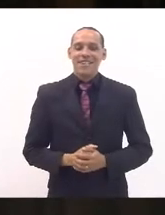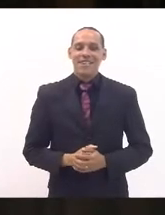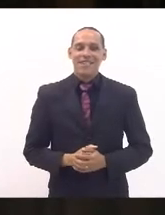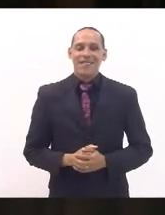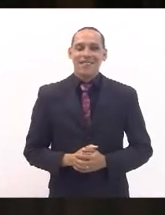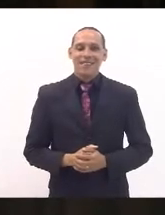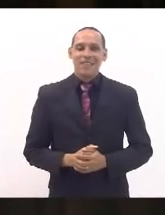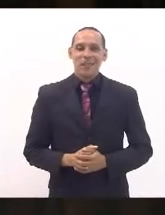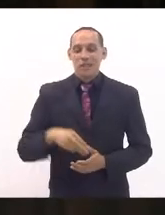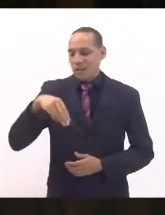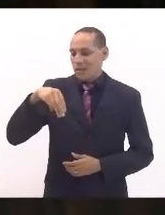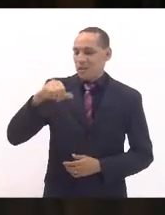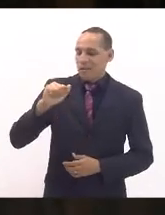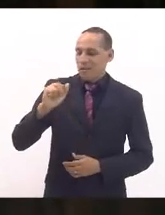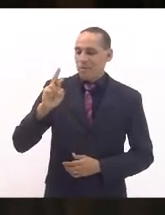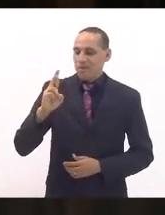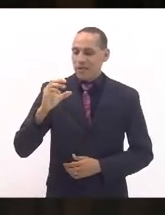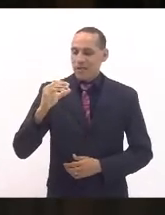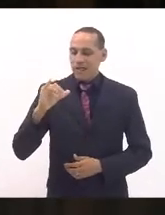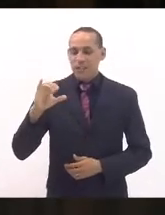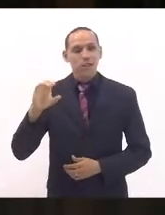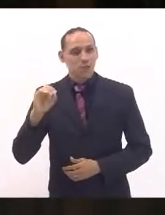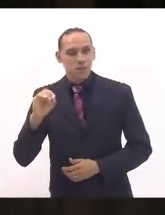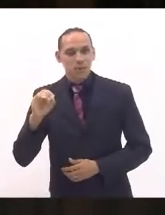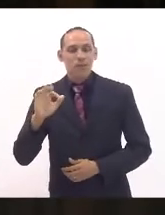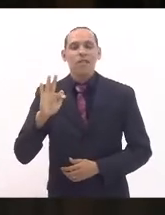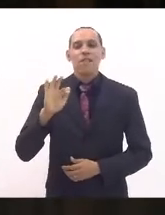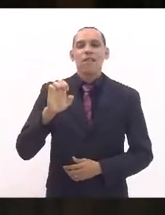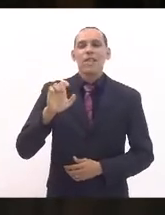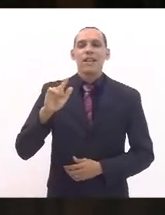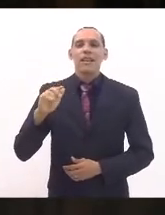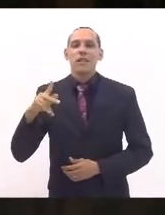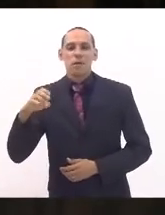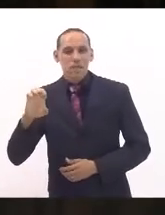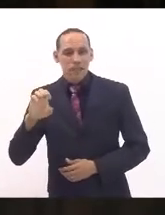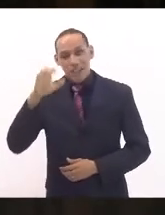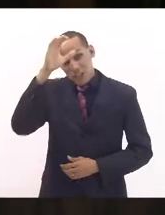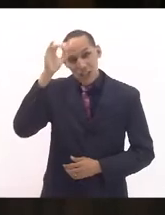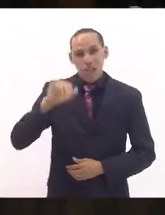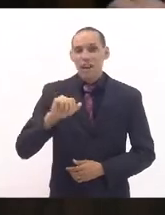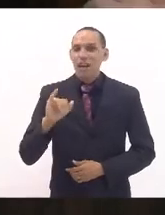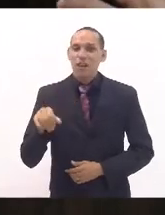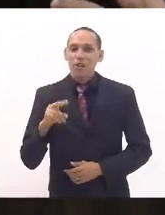deputado Márcio Gualberto, deputado Felipe Soares, deputada Tia Ju,